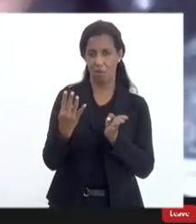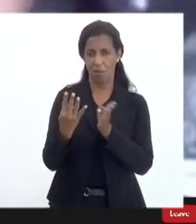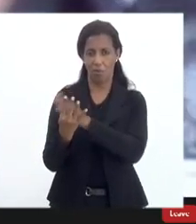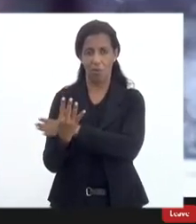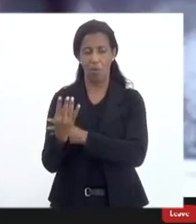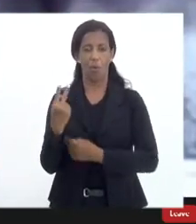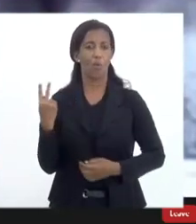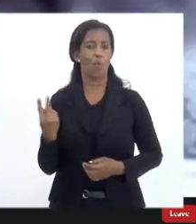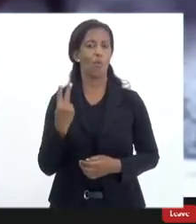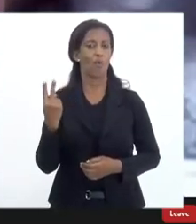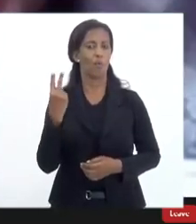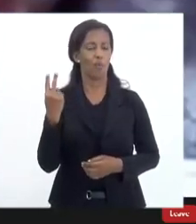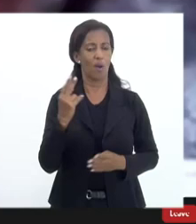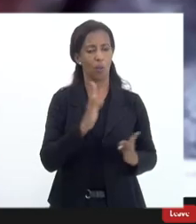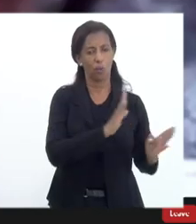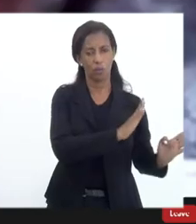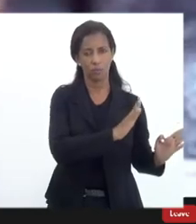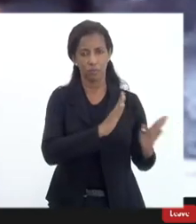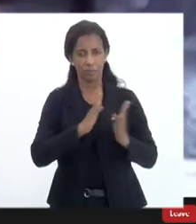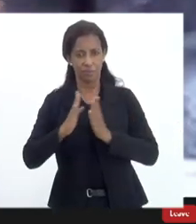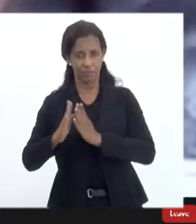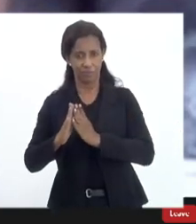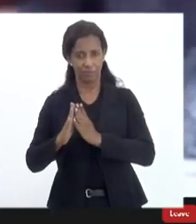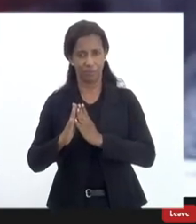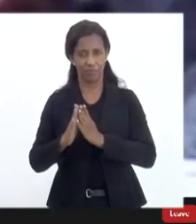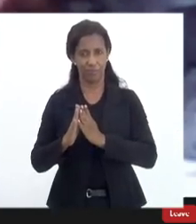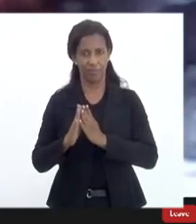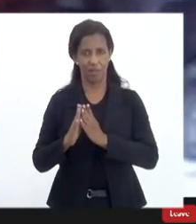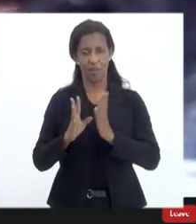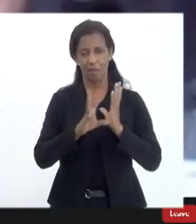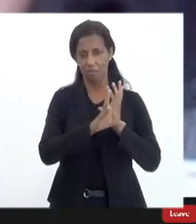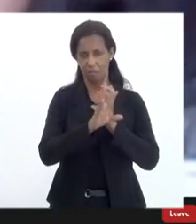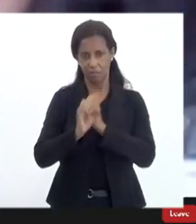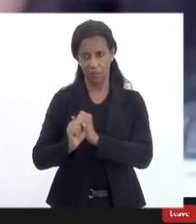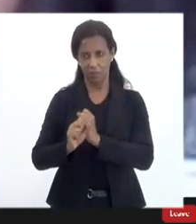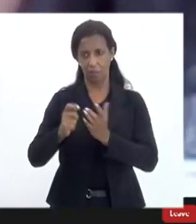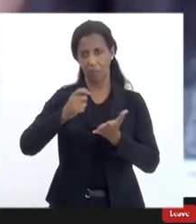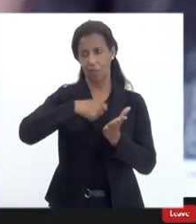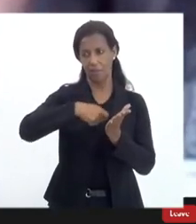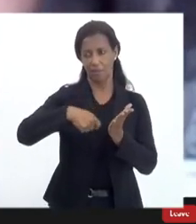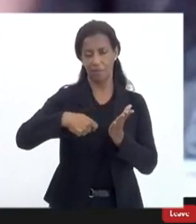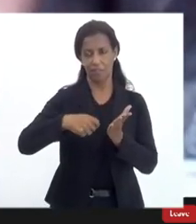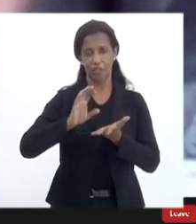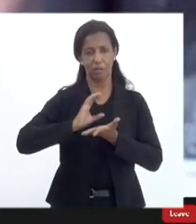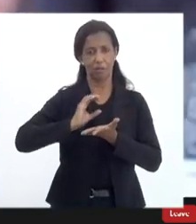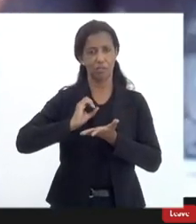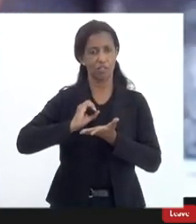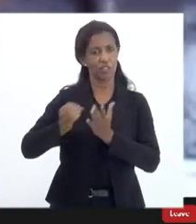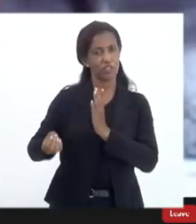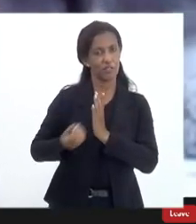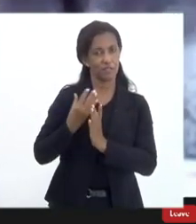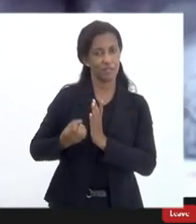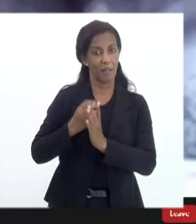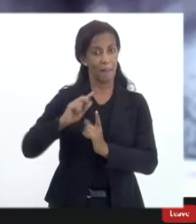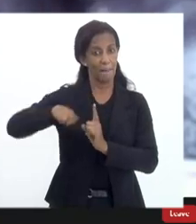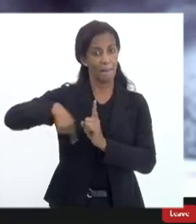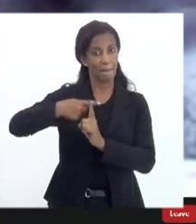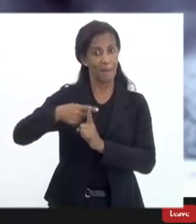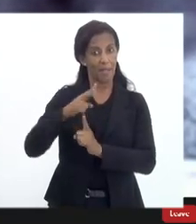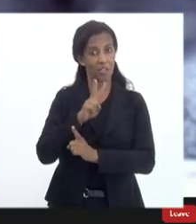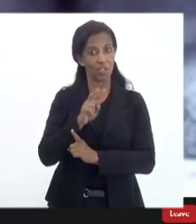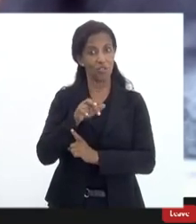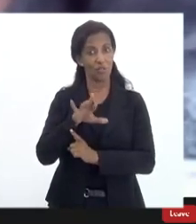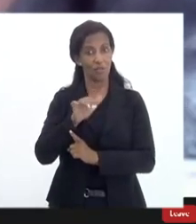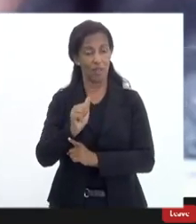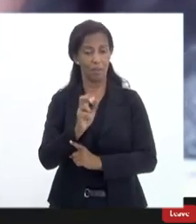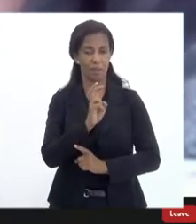valor atualizado ao longo do ano, ou seja, a dotação atual na rubrica de investimento, foi acrescido de mais verbas,